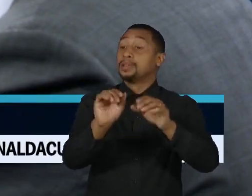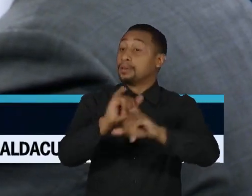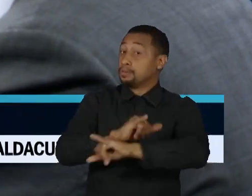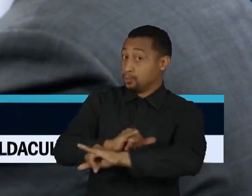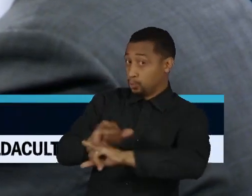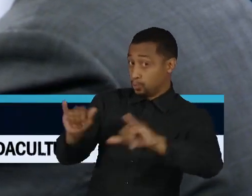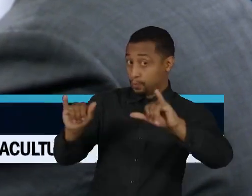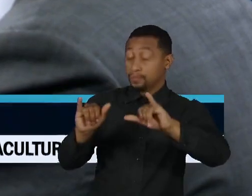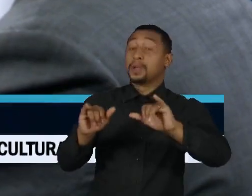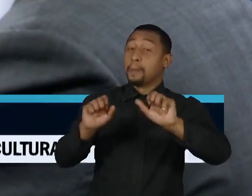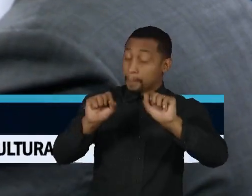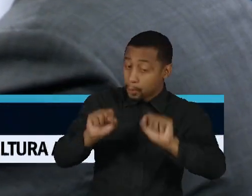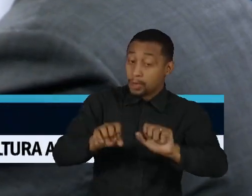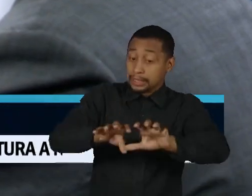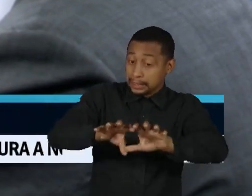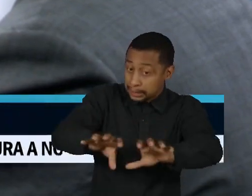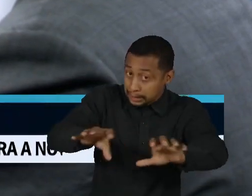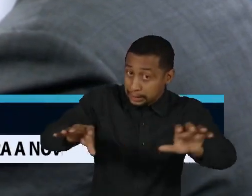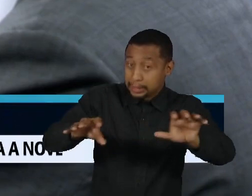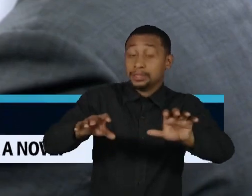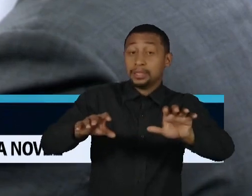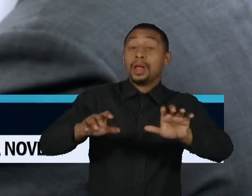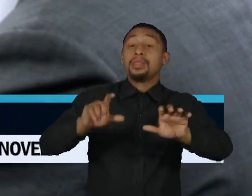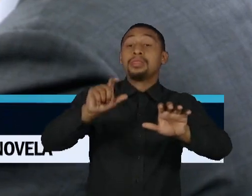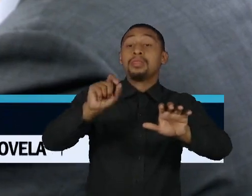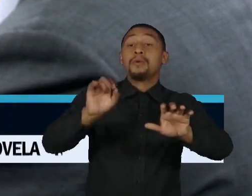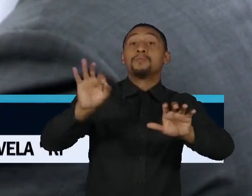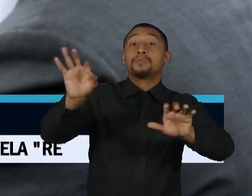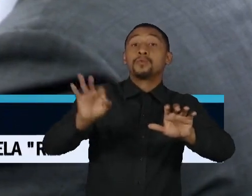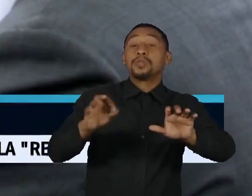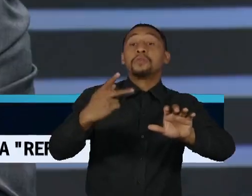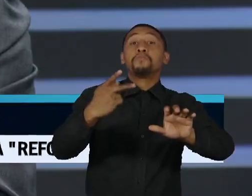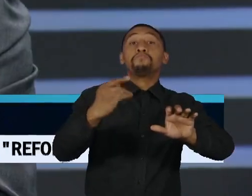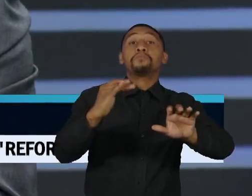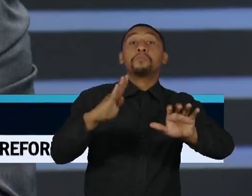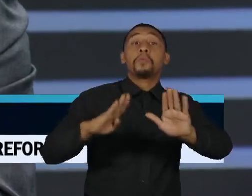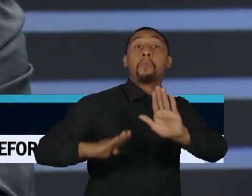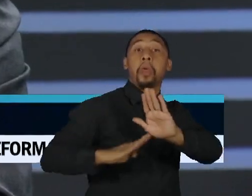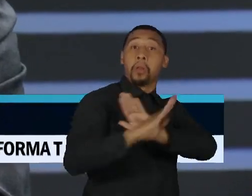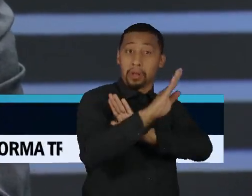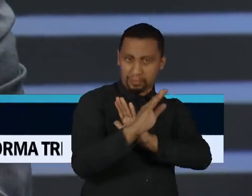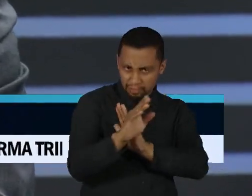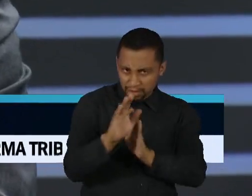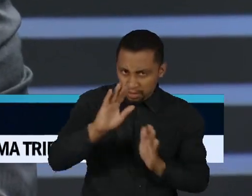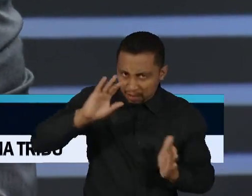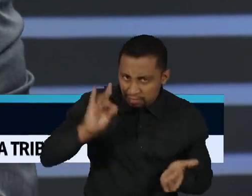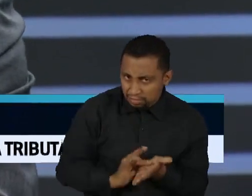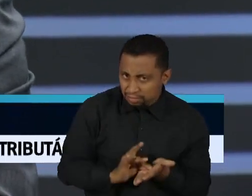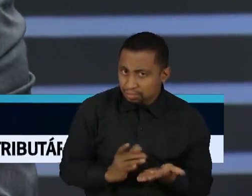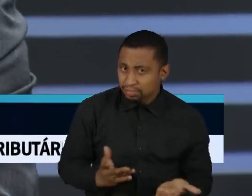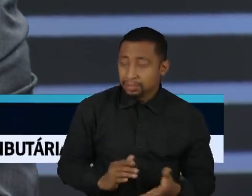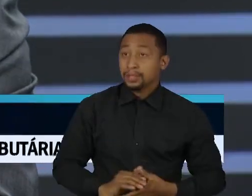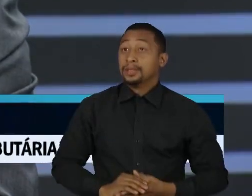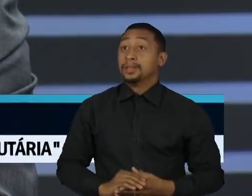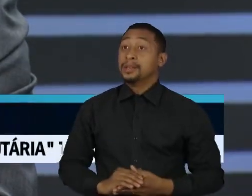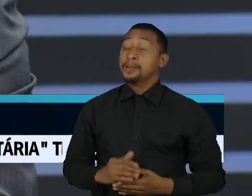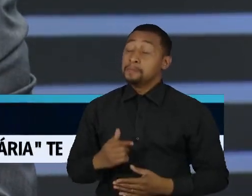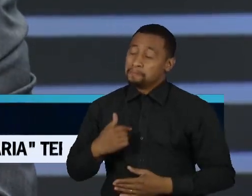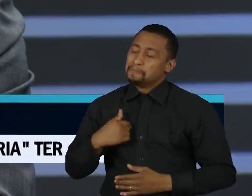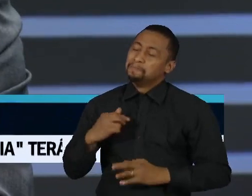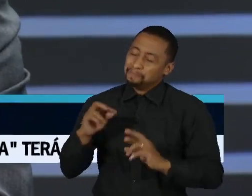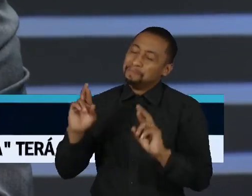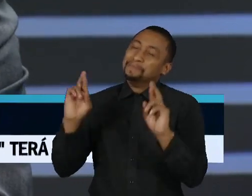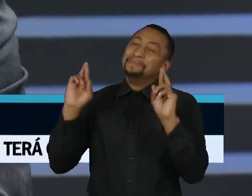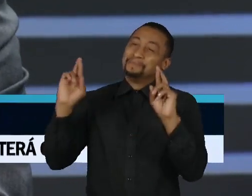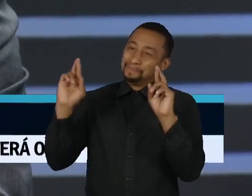10% do PIB se a reforma for aprovada Esse número é factível bom eu tô otimista porque eu acho que a reforma